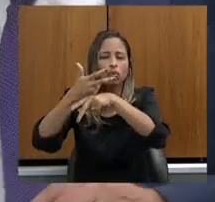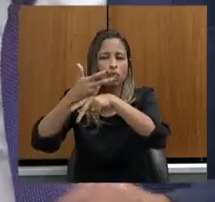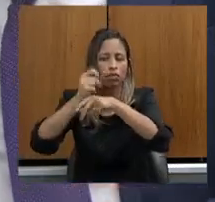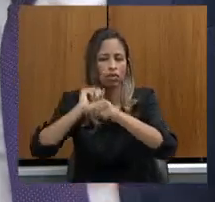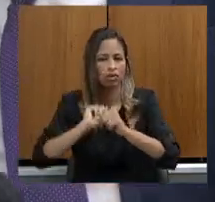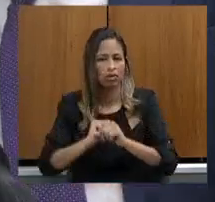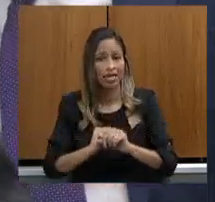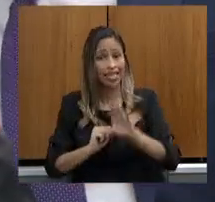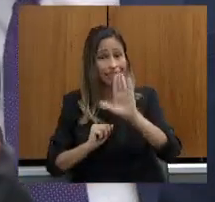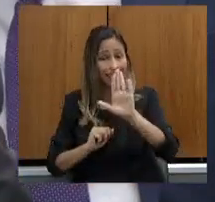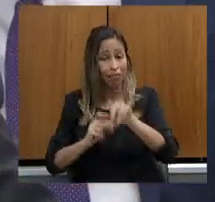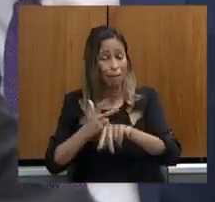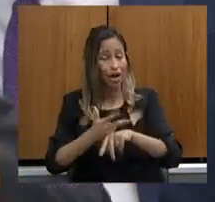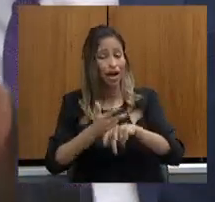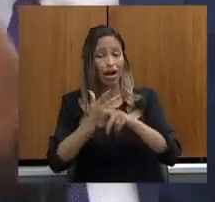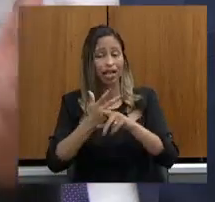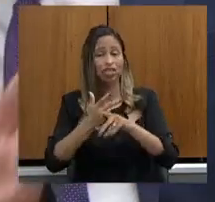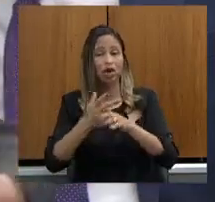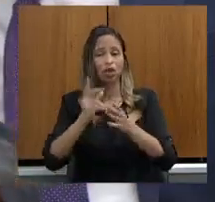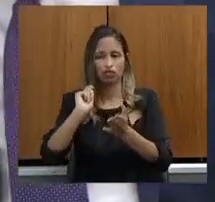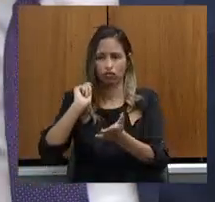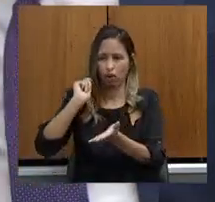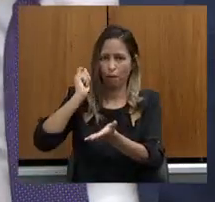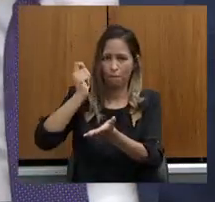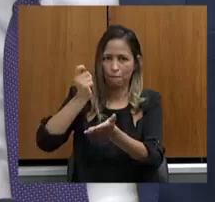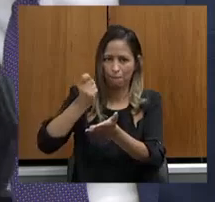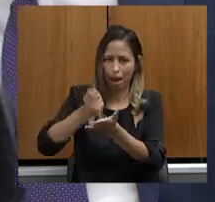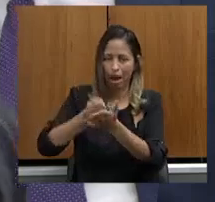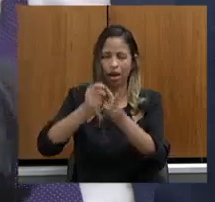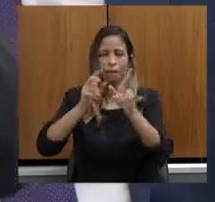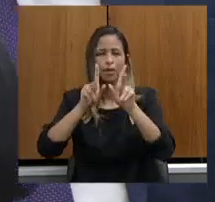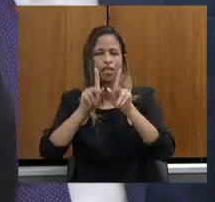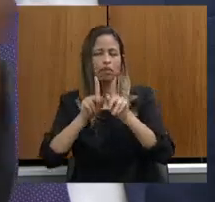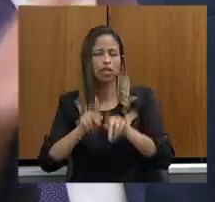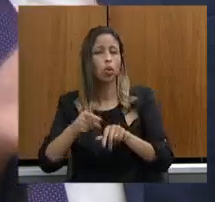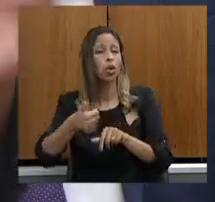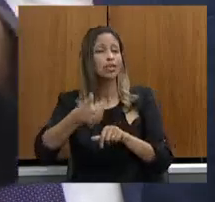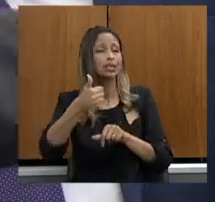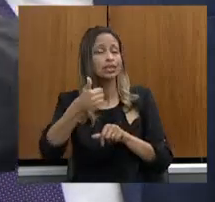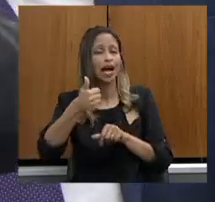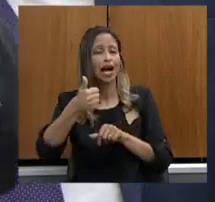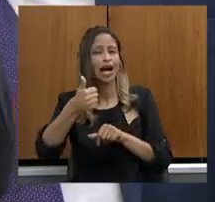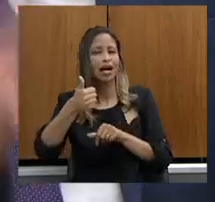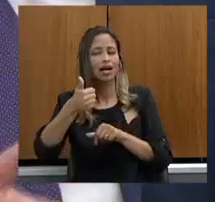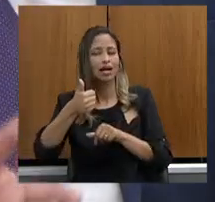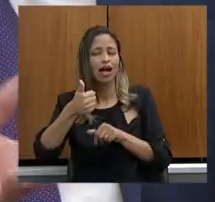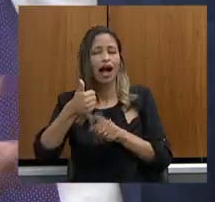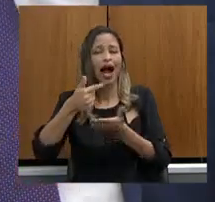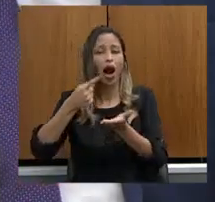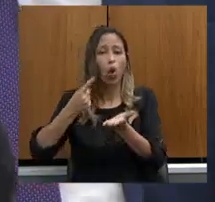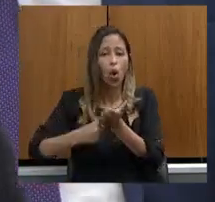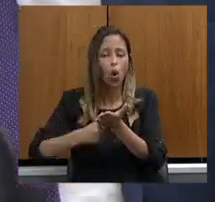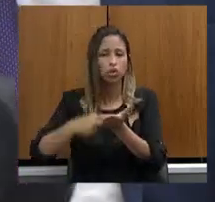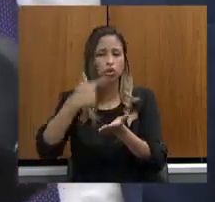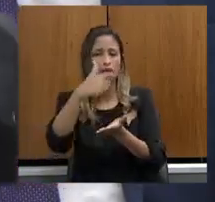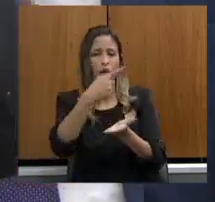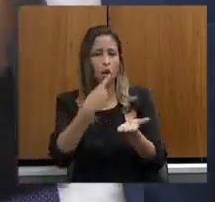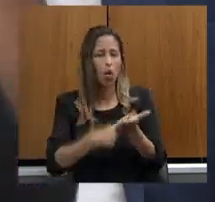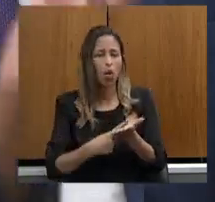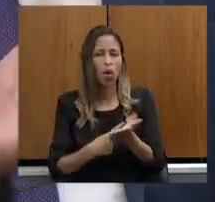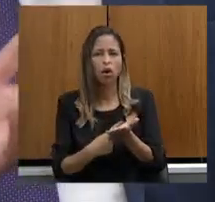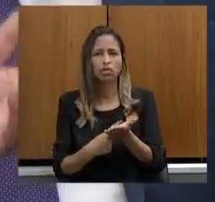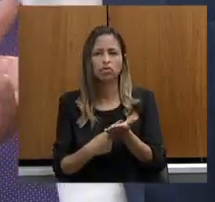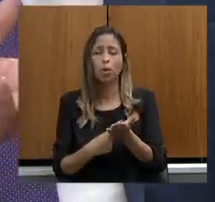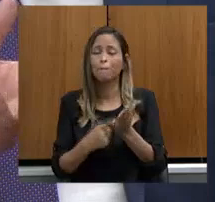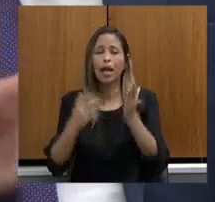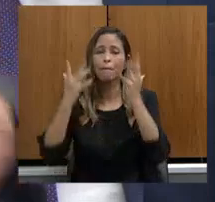Tem uma parte é aquela foi paga para as pessoas talvez já seria um acordo sem acordo entrou num acordo